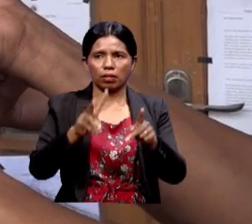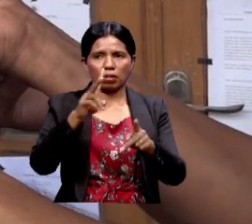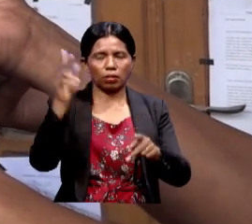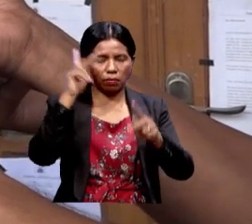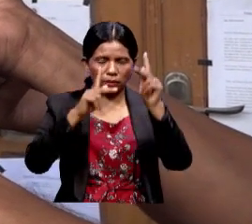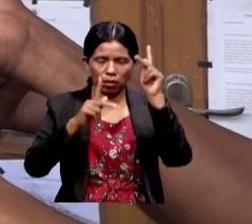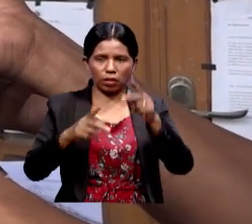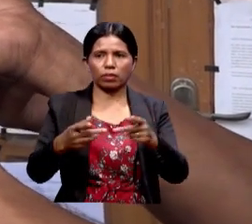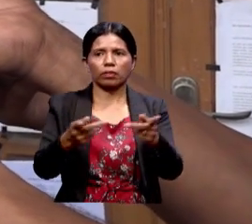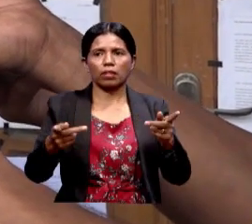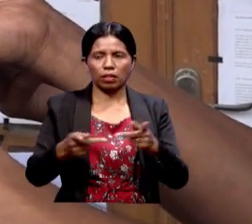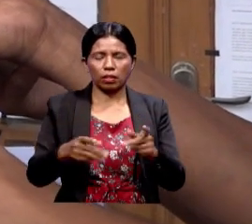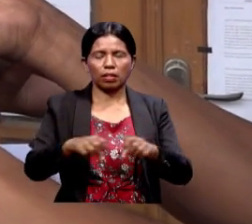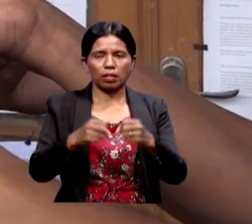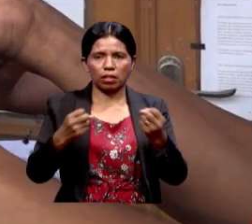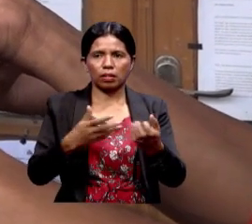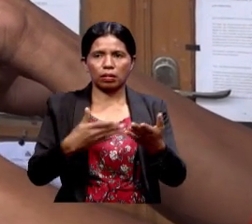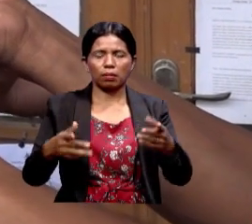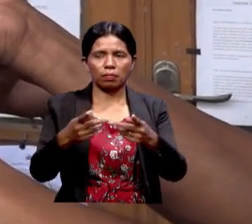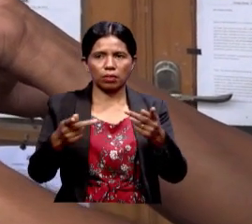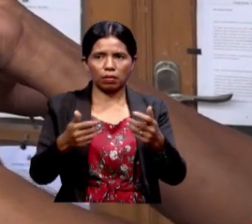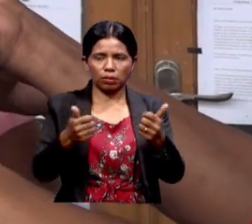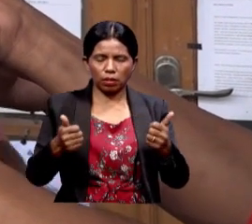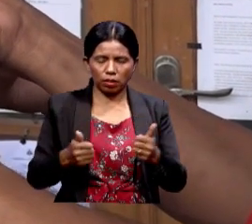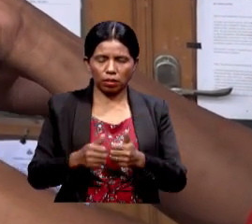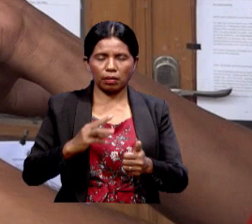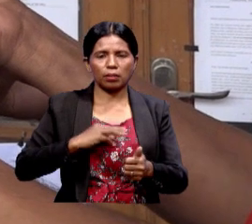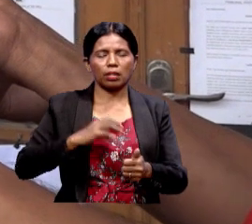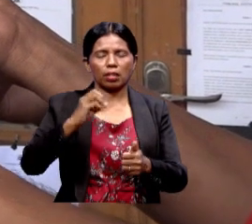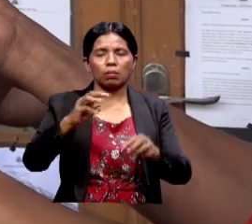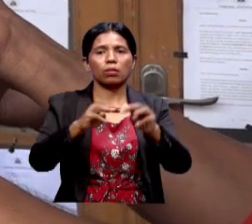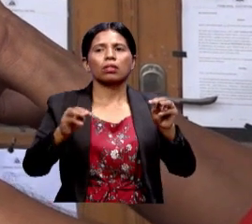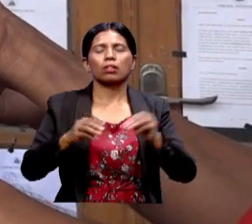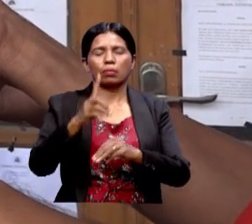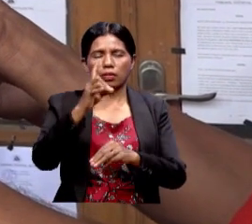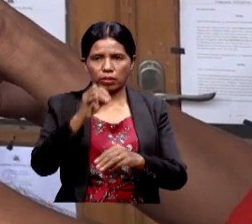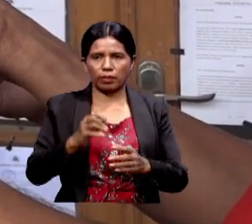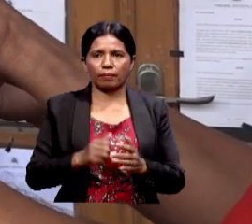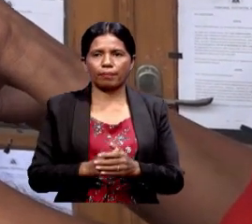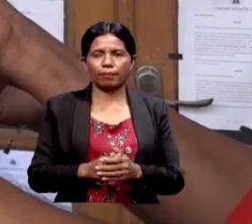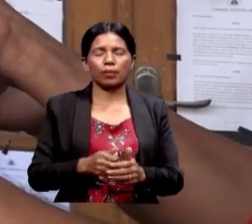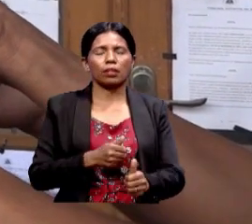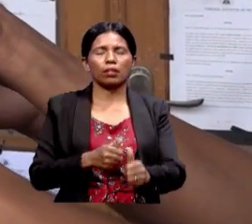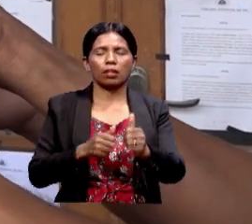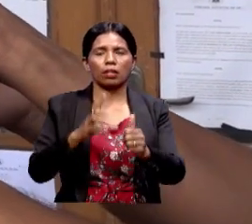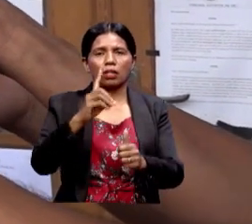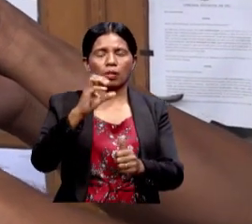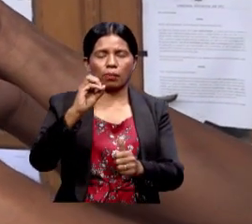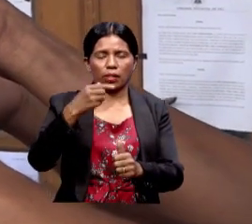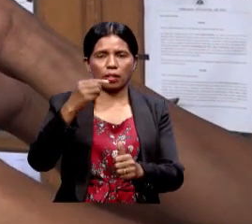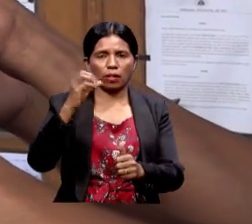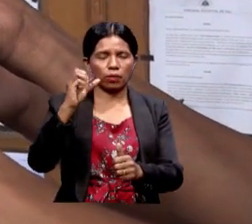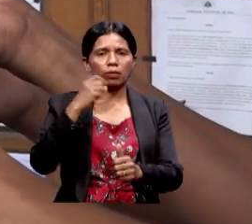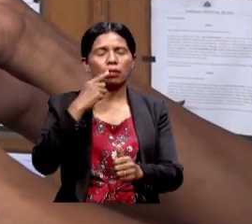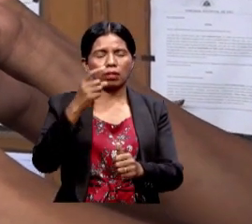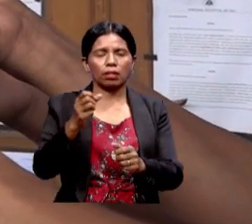rai, no estraga sessan e posto administrativo metinaro município de Lim. Tiro Procurador Domingos Barreto, caso ne acontece e a